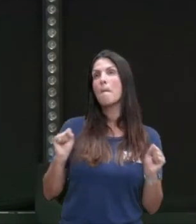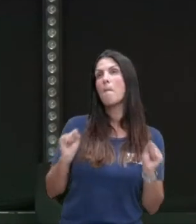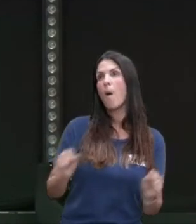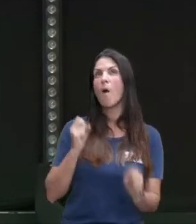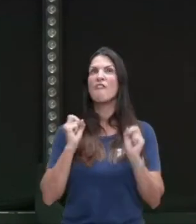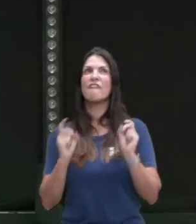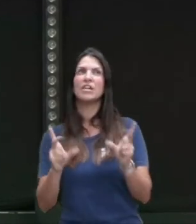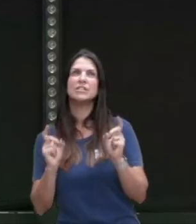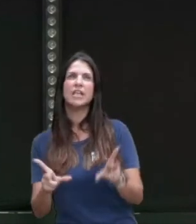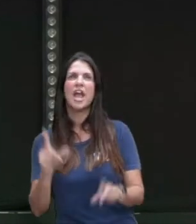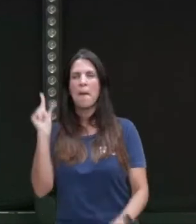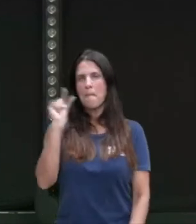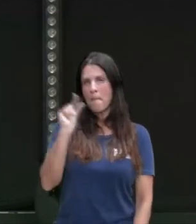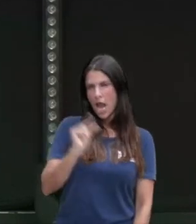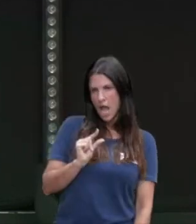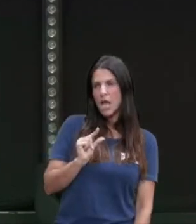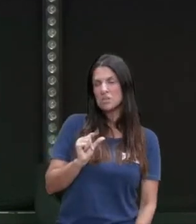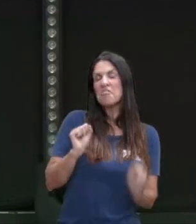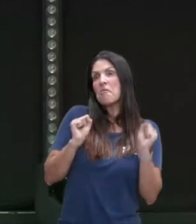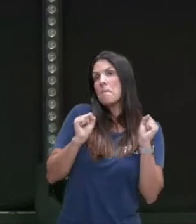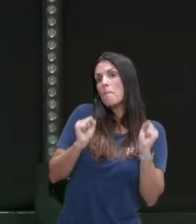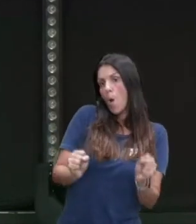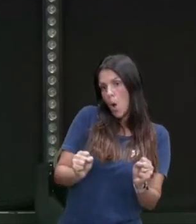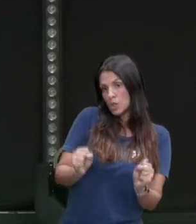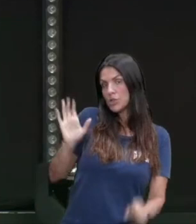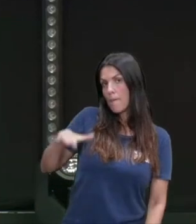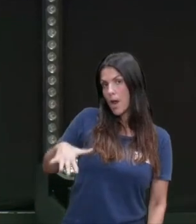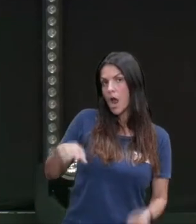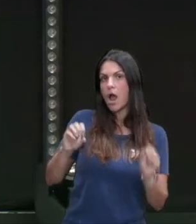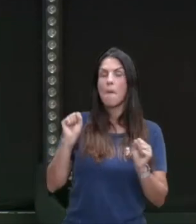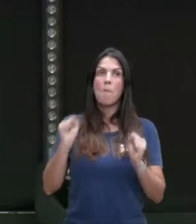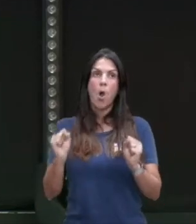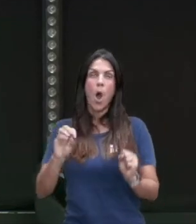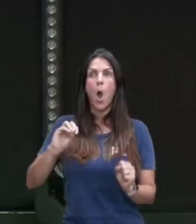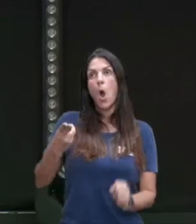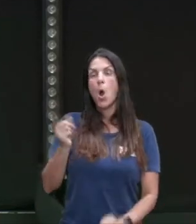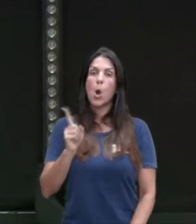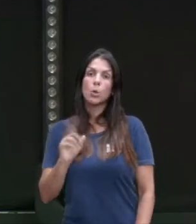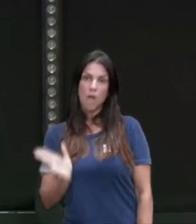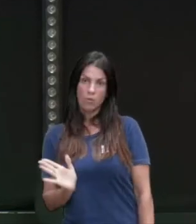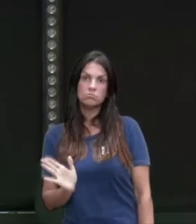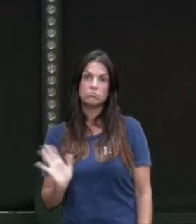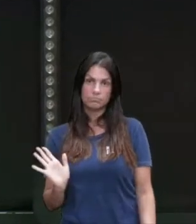que você pode dizer pode ou você pode ser não esse começar muito vou aumentar